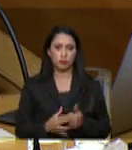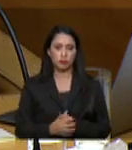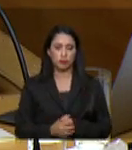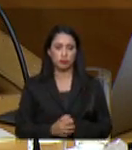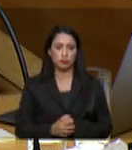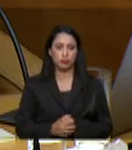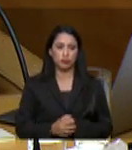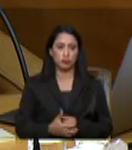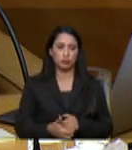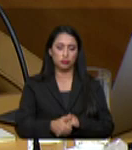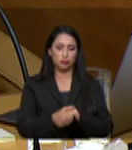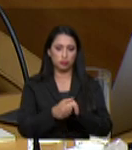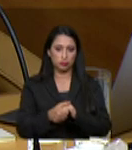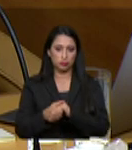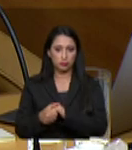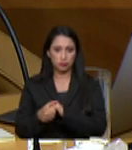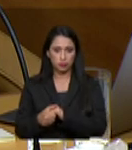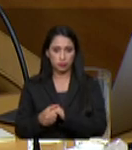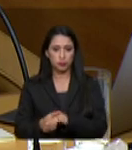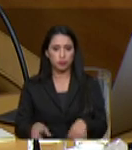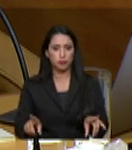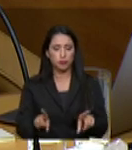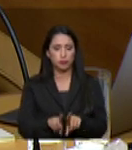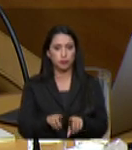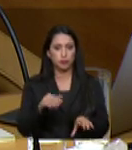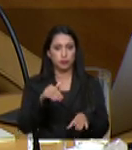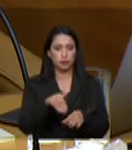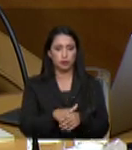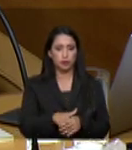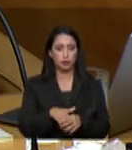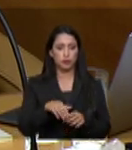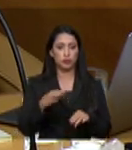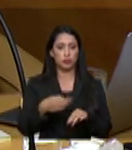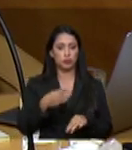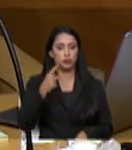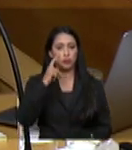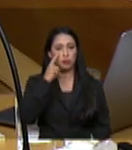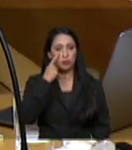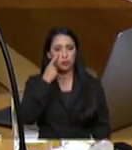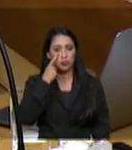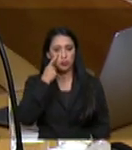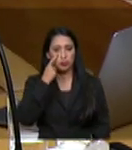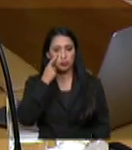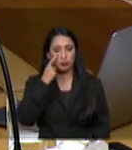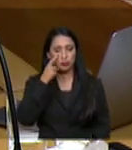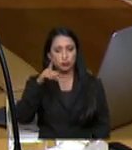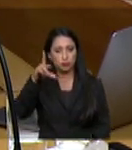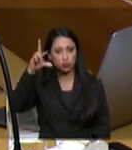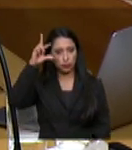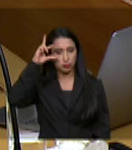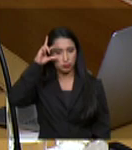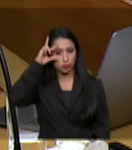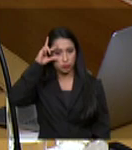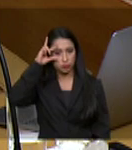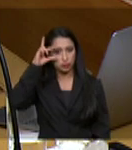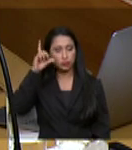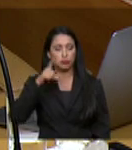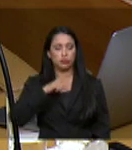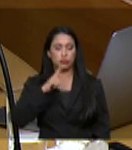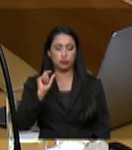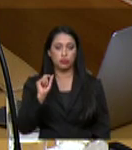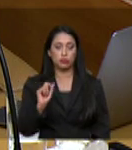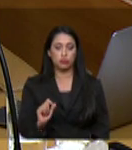e Saúdo também os votos do ministro Nunes Marques do ministro André Mendonça